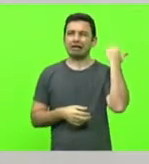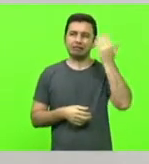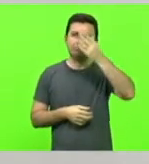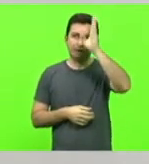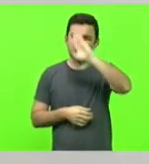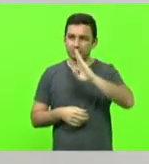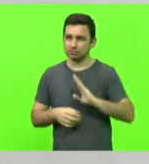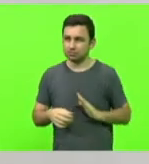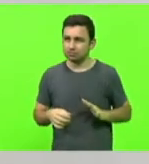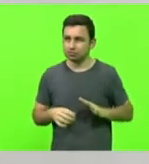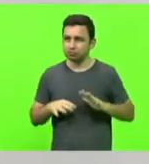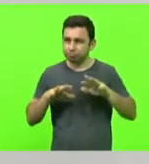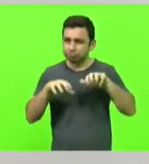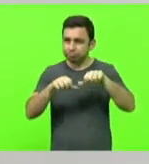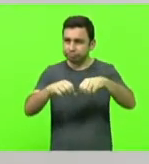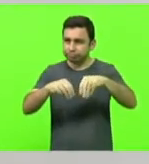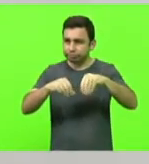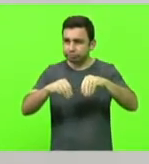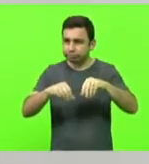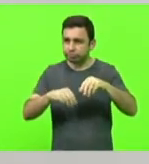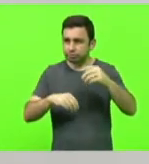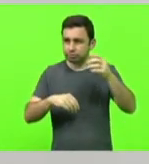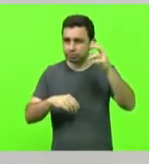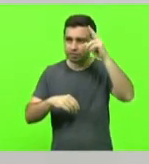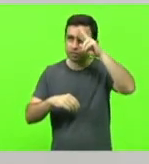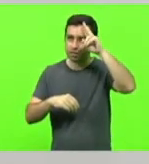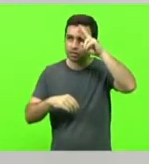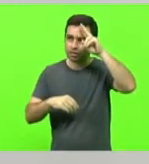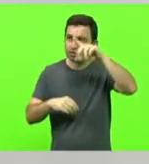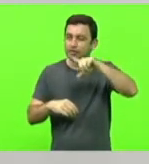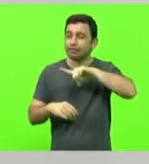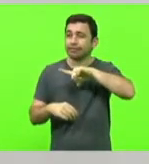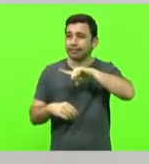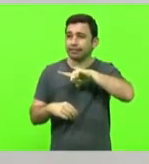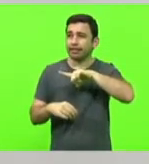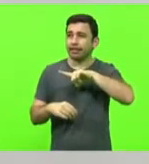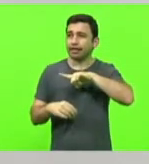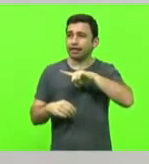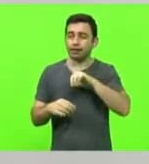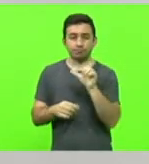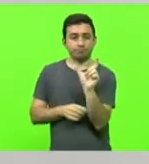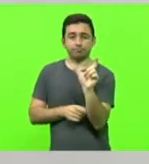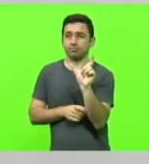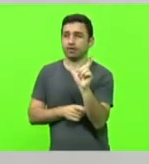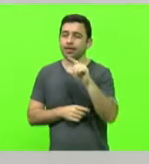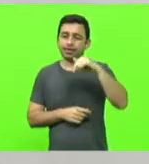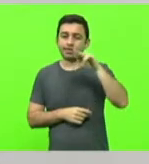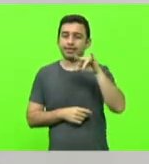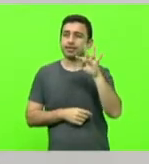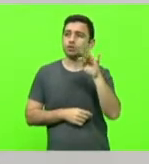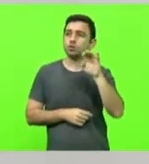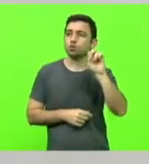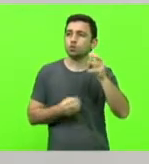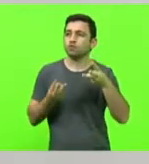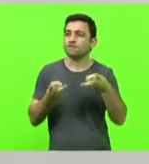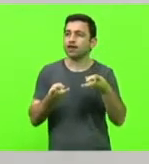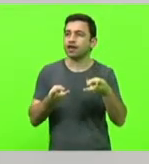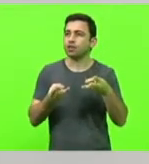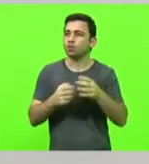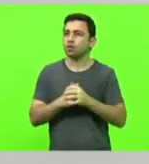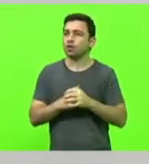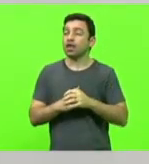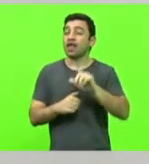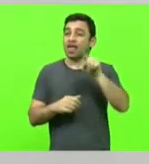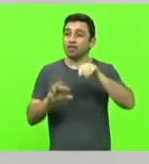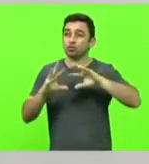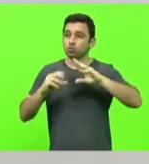colônia, criou-se um termo chamado quinto dos infernos. O que significa isso? Que tudo aquilo que era produzido numa mina na